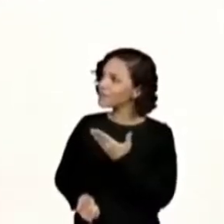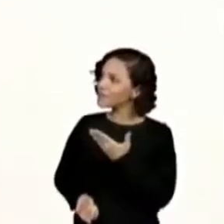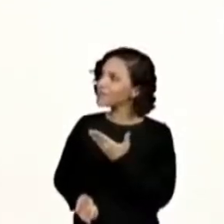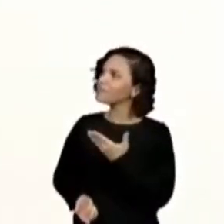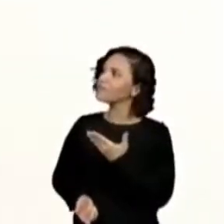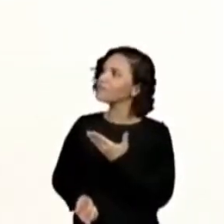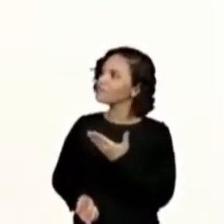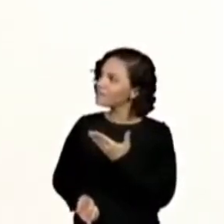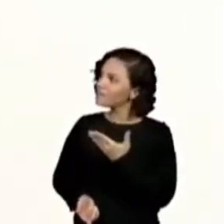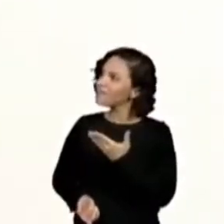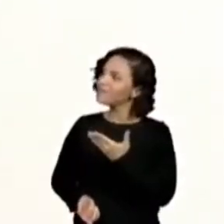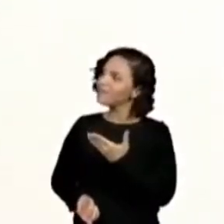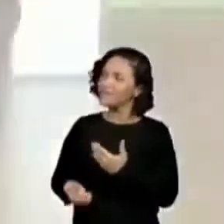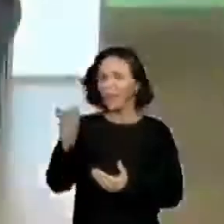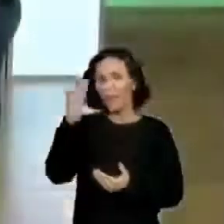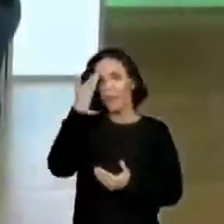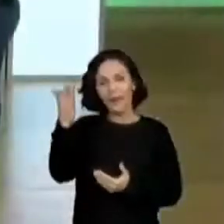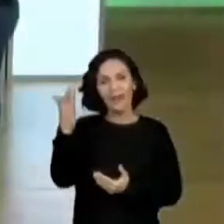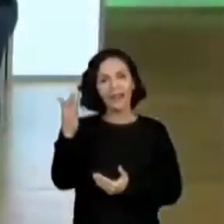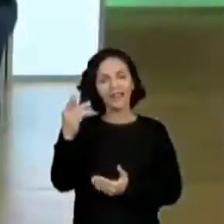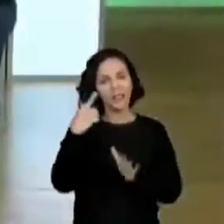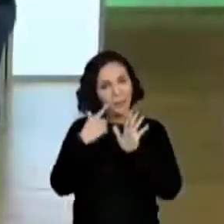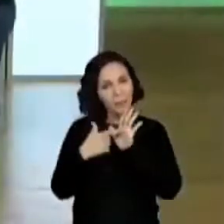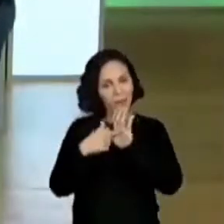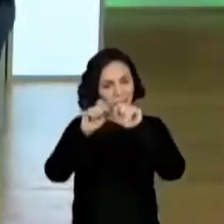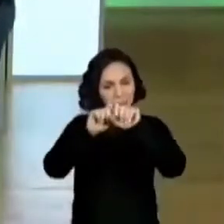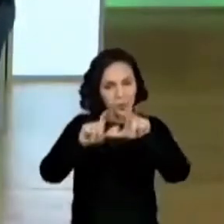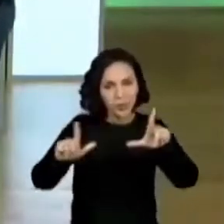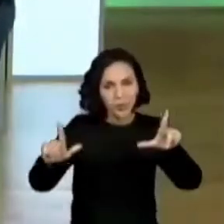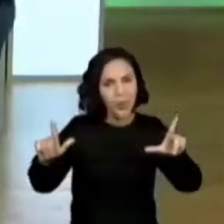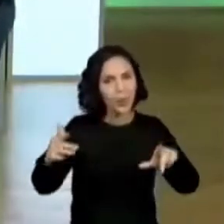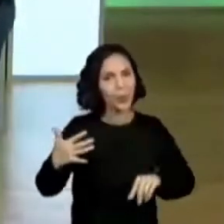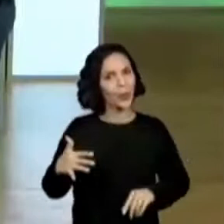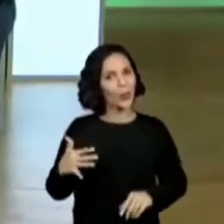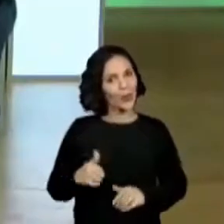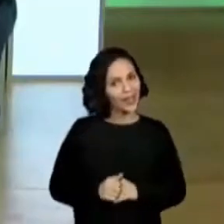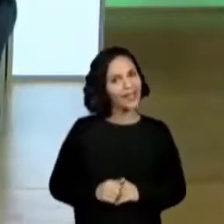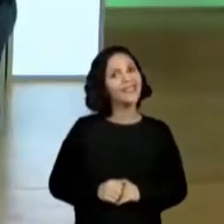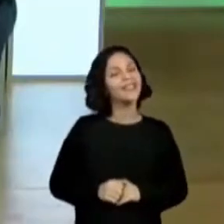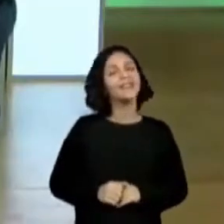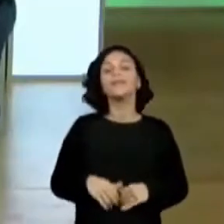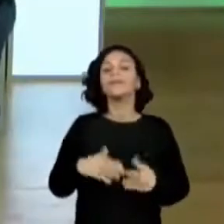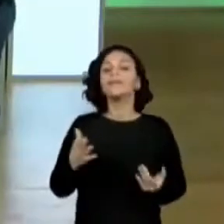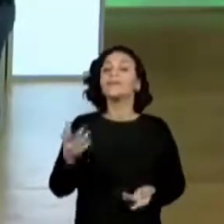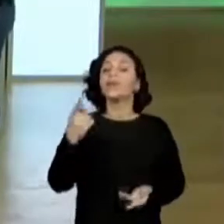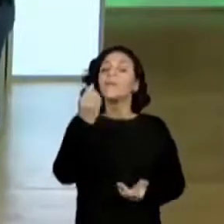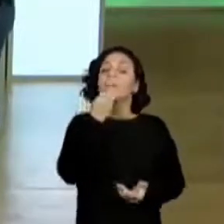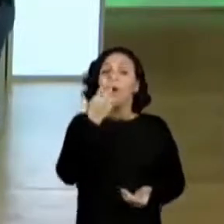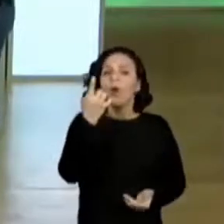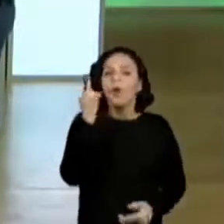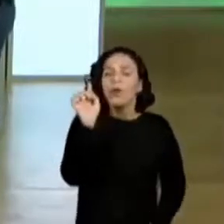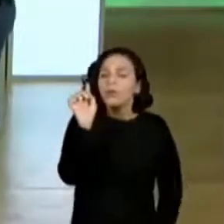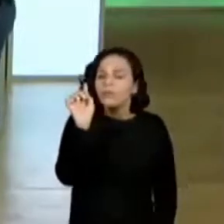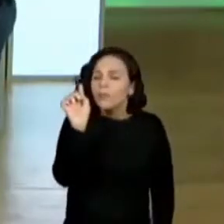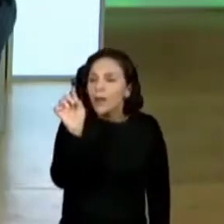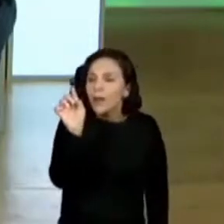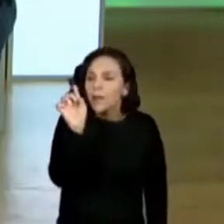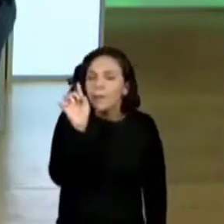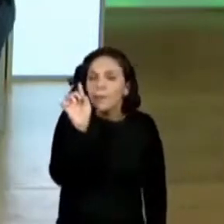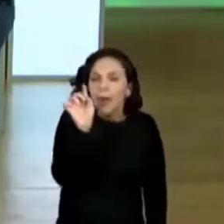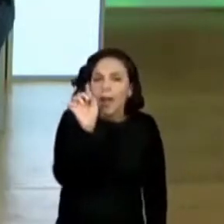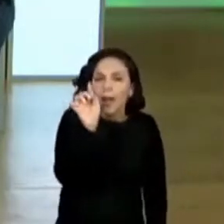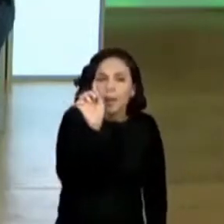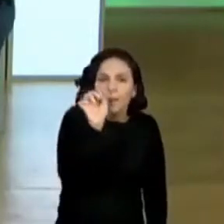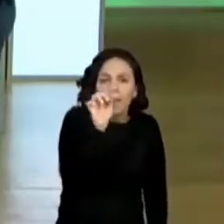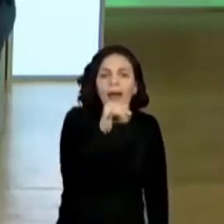muito bem, obrigada. Elas estão colocando lá, né? Olha, é interessante colocar o dedo no dia da semana e descer até